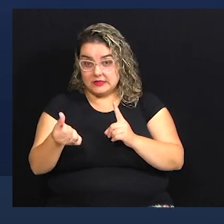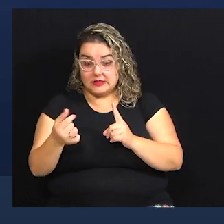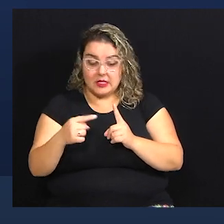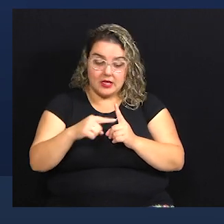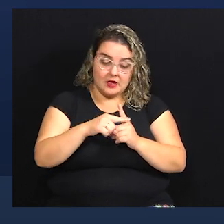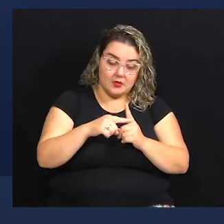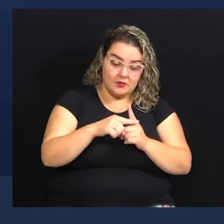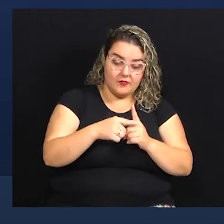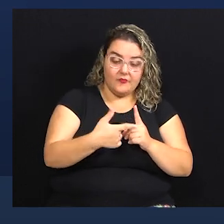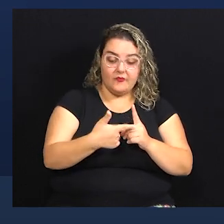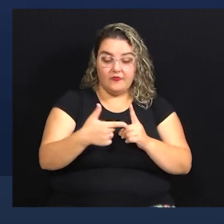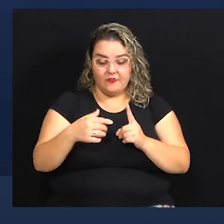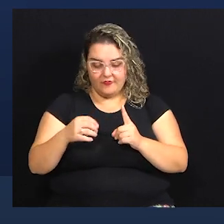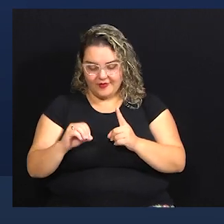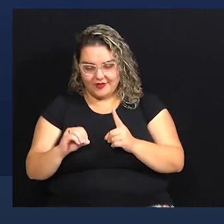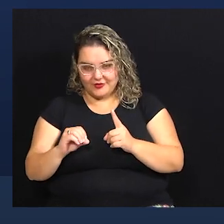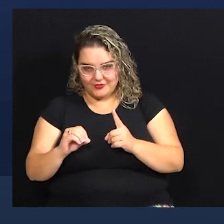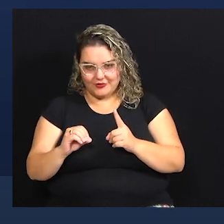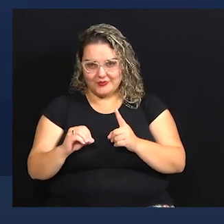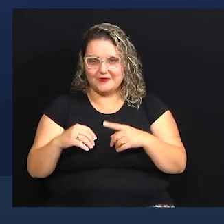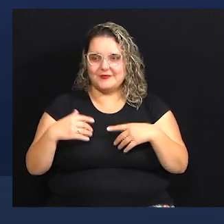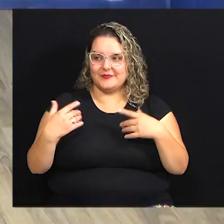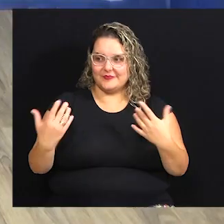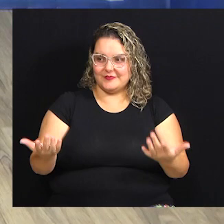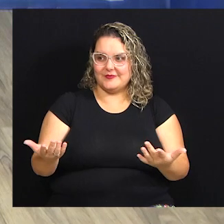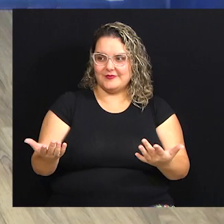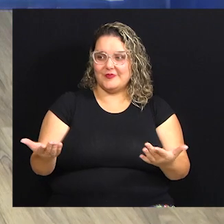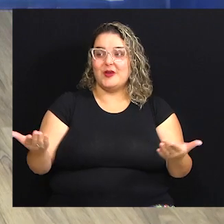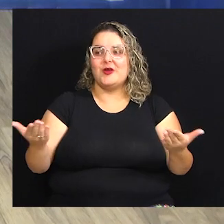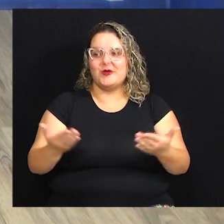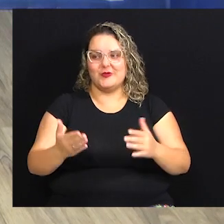26 e a mínima em 20 graus.